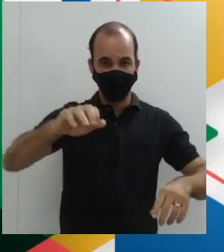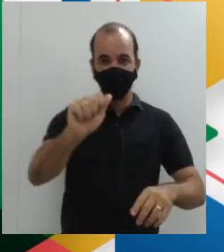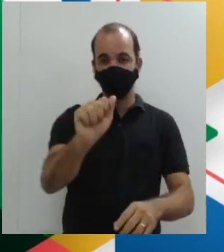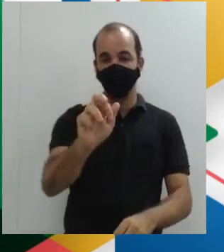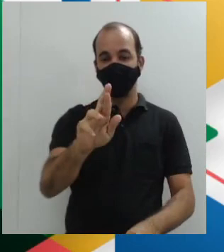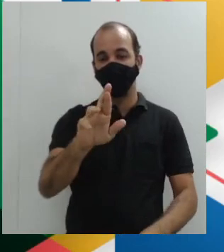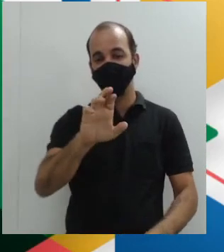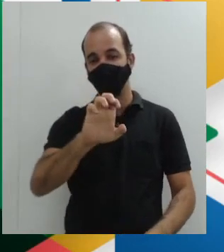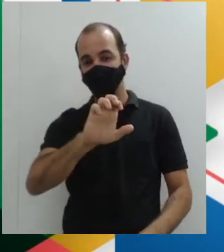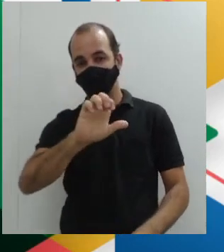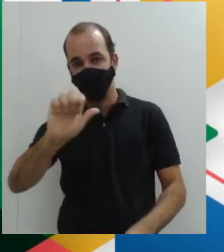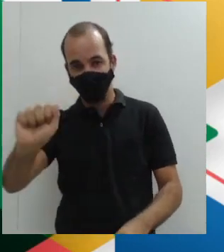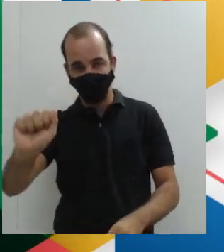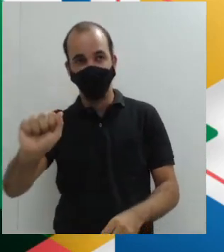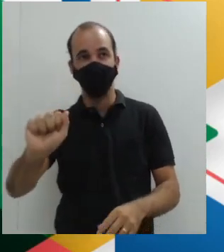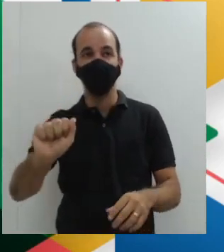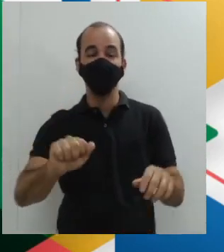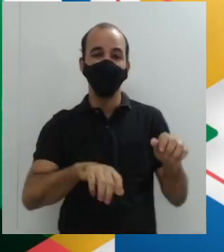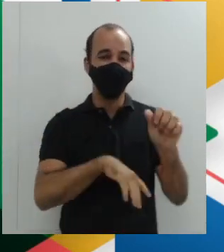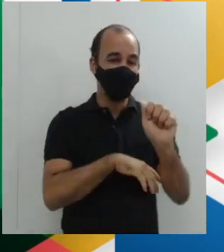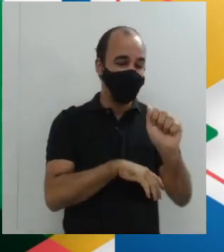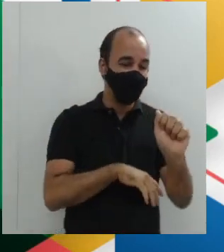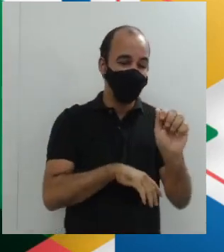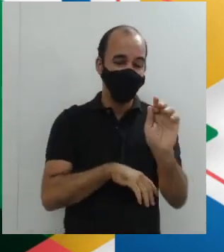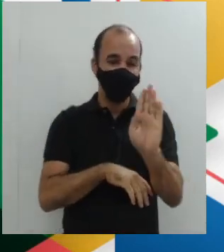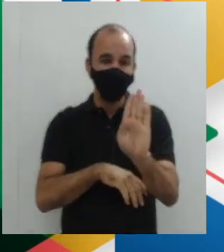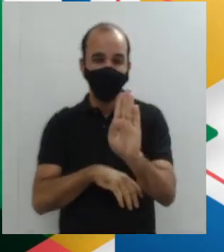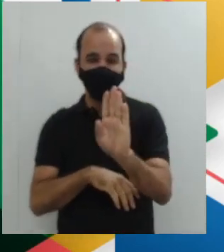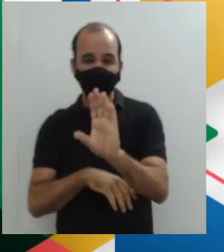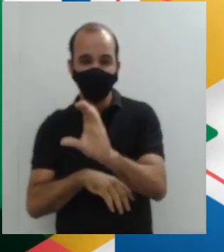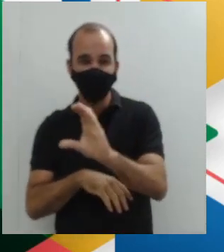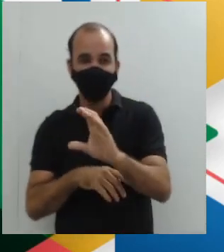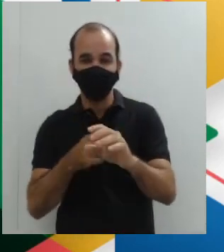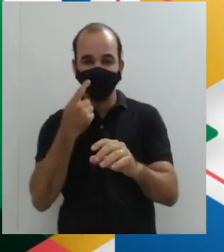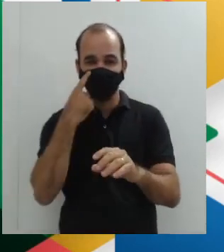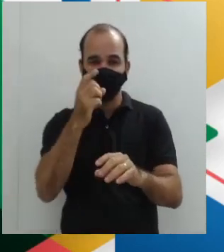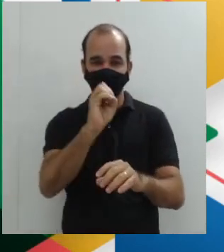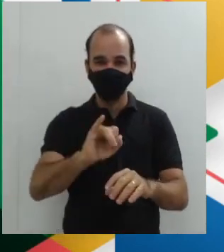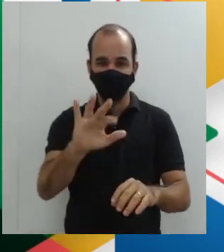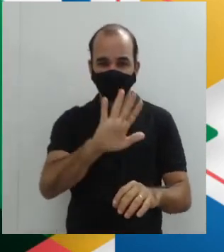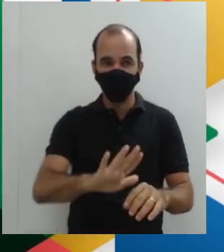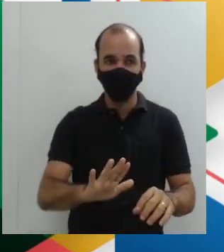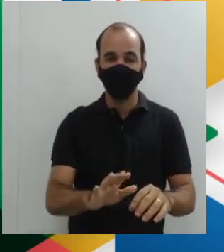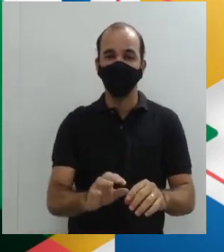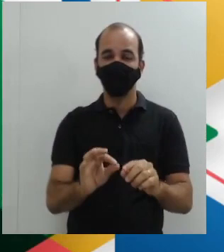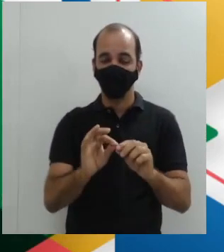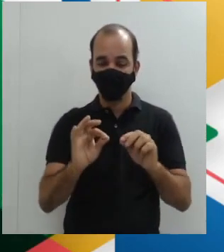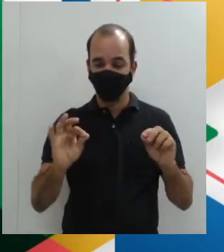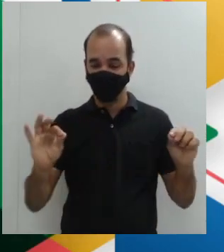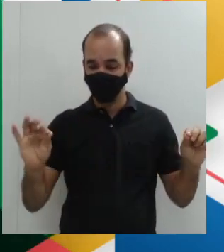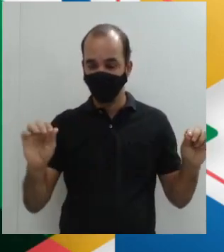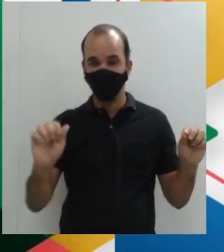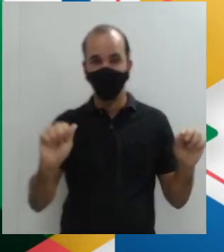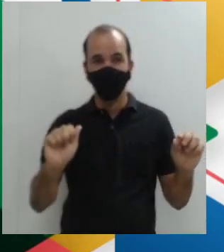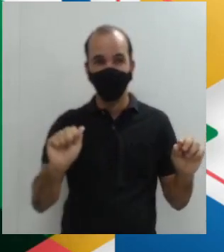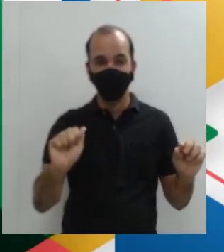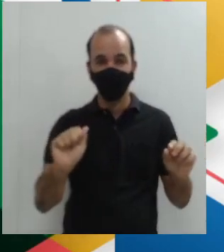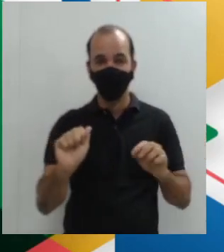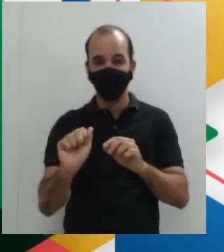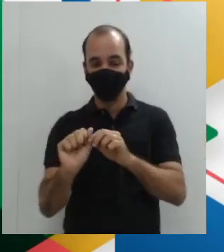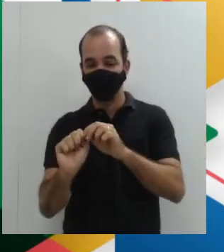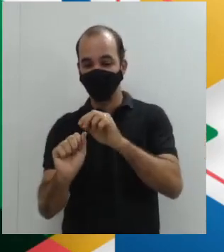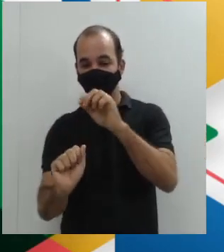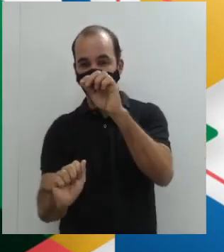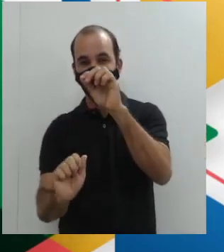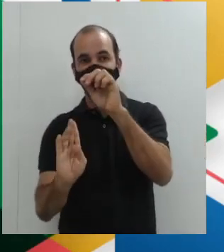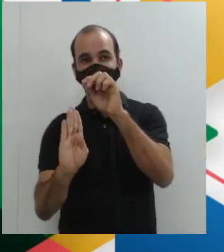as dimensões A, B e C, obteremos a seguinte figura. Olha só, eu tenho aí o sólido, tá certo? O